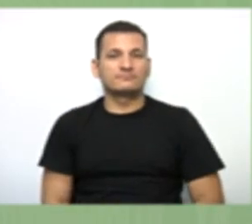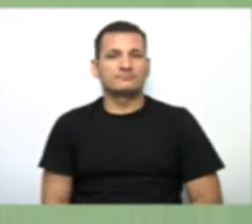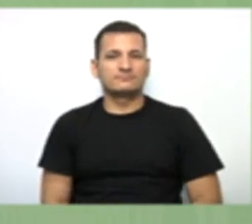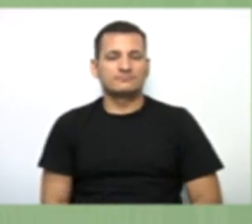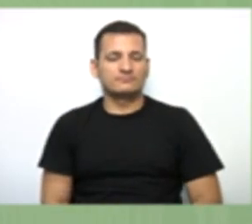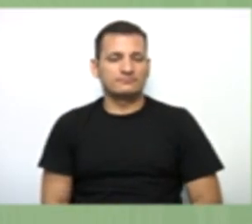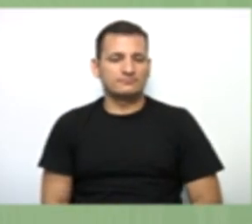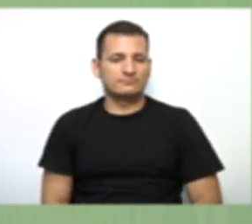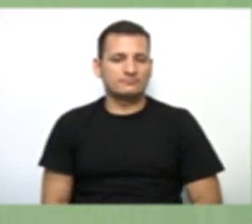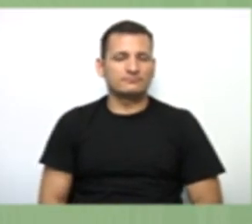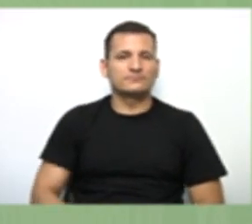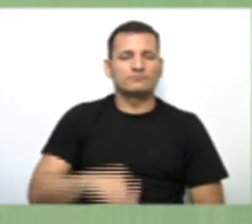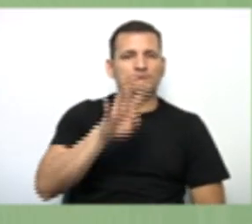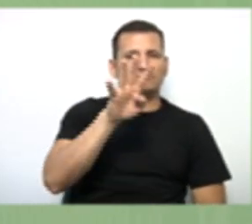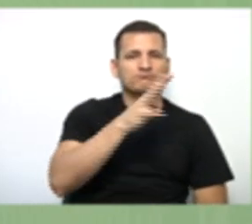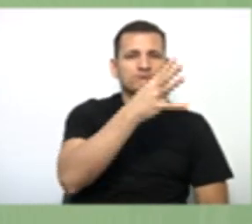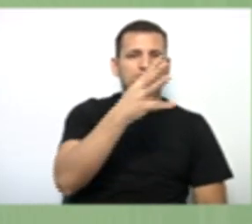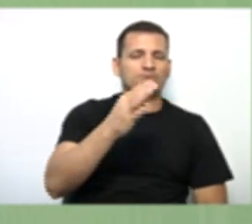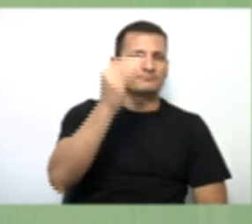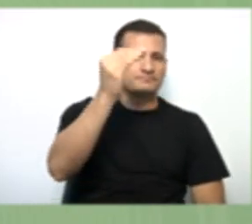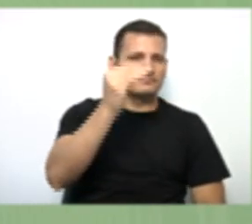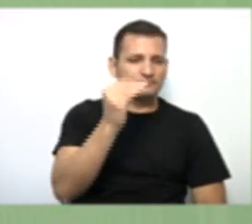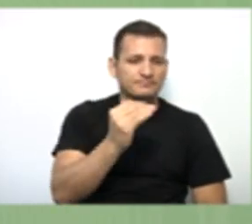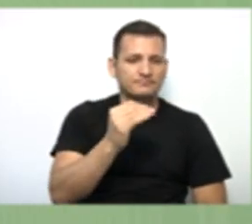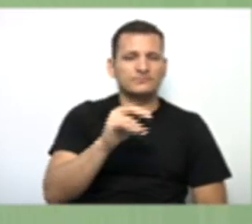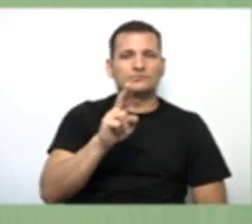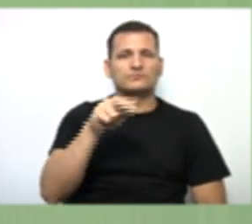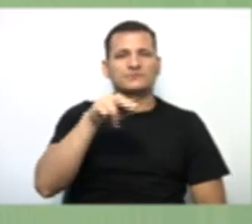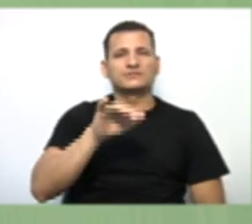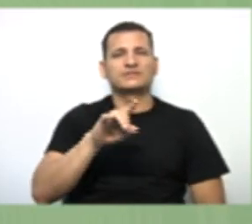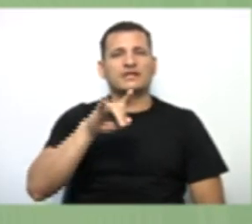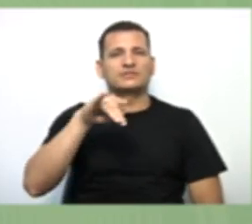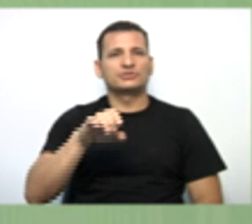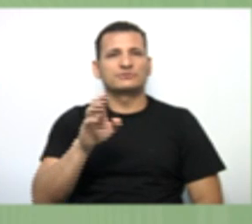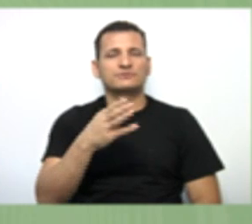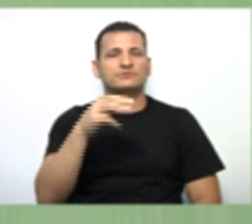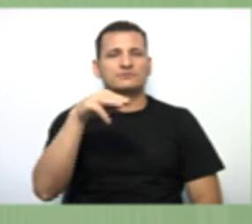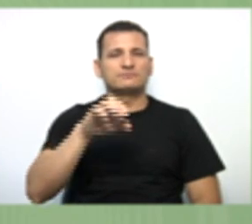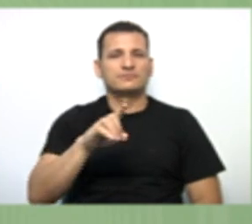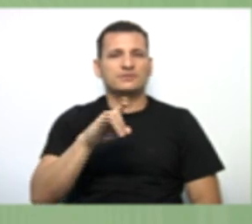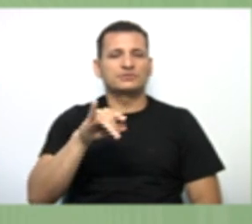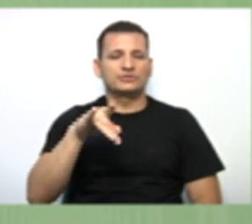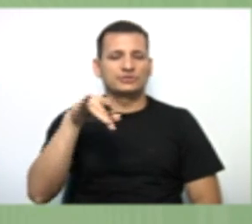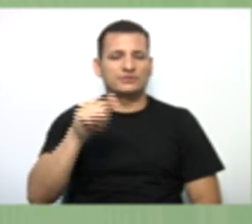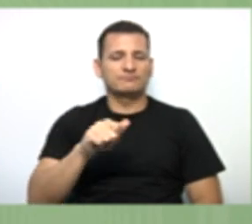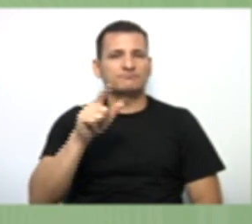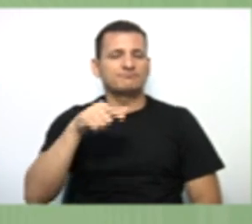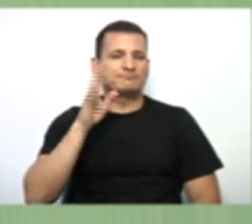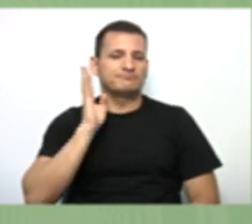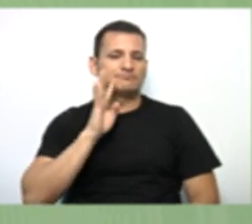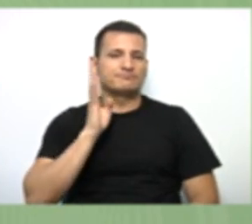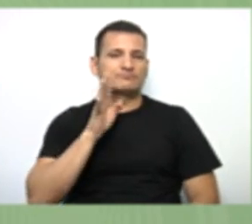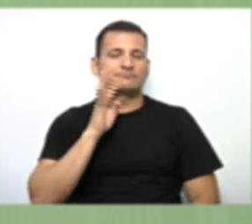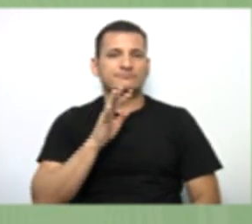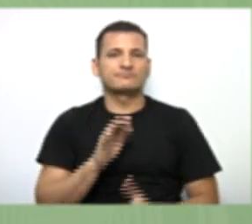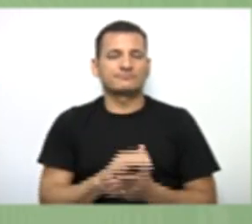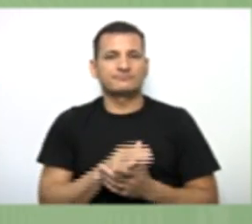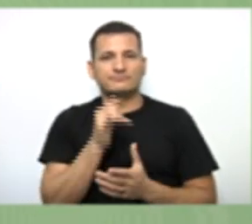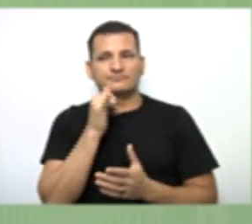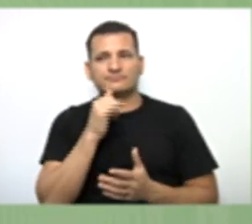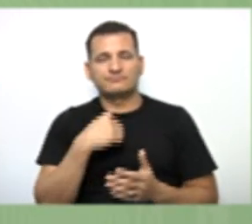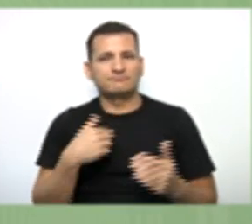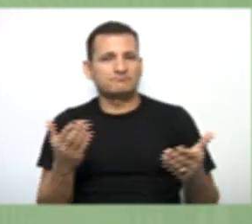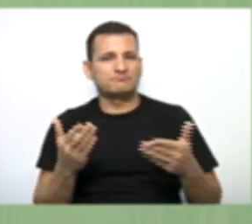A tabela de unidade de medida, gente, isso é bem legal, né? Eu acabei de comprar